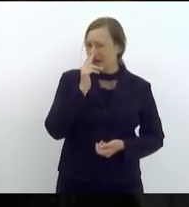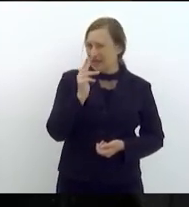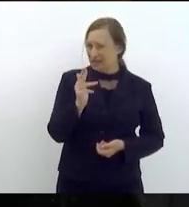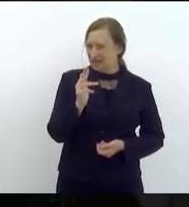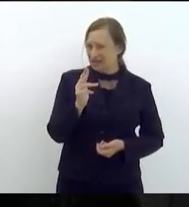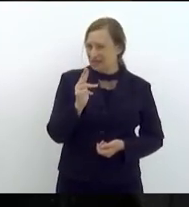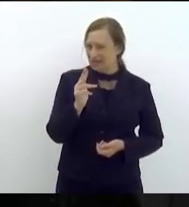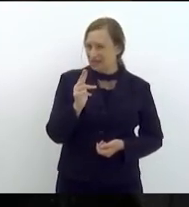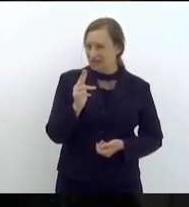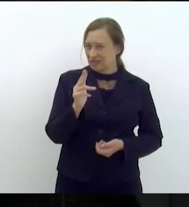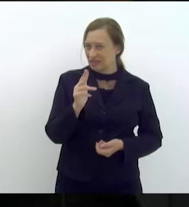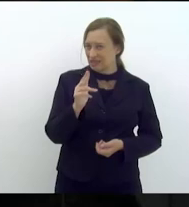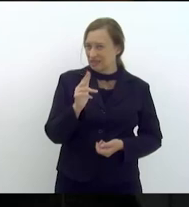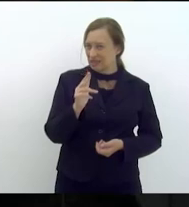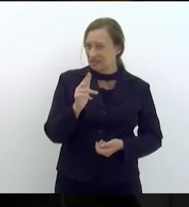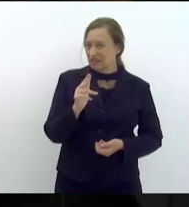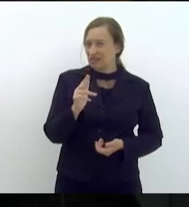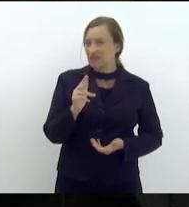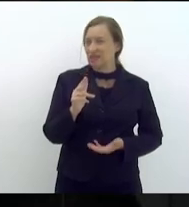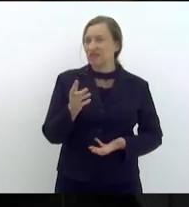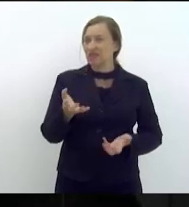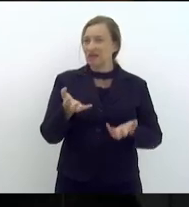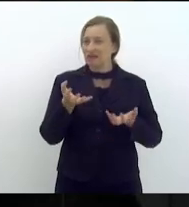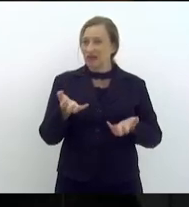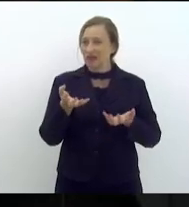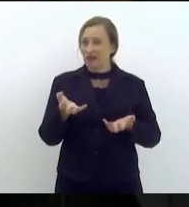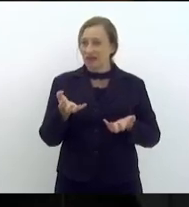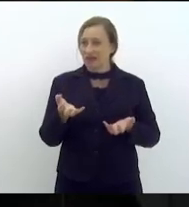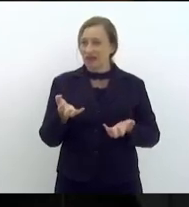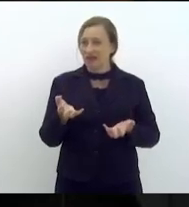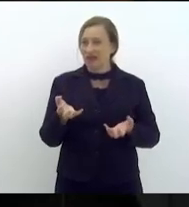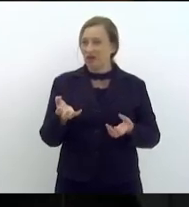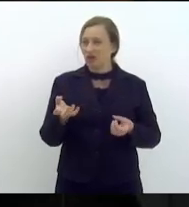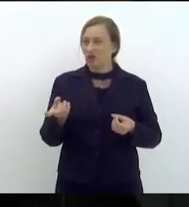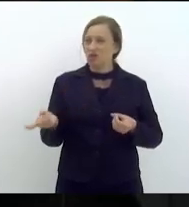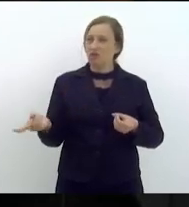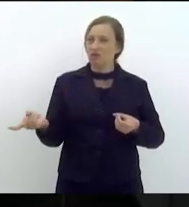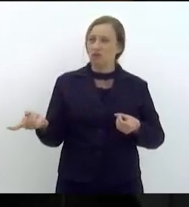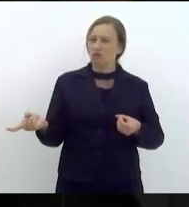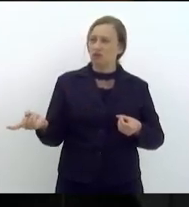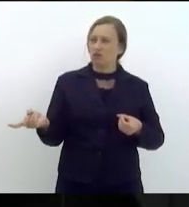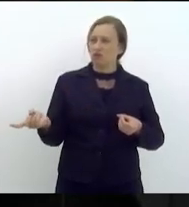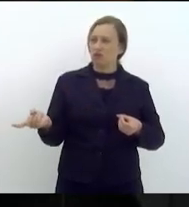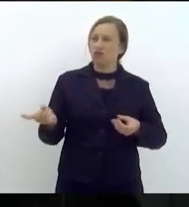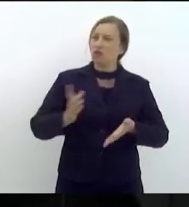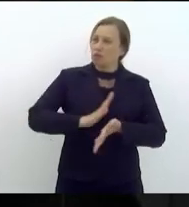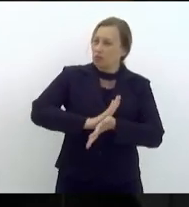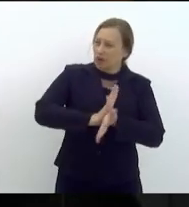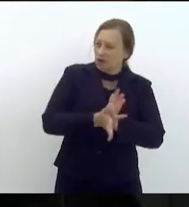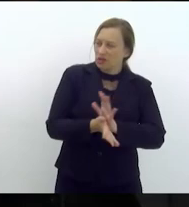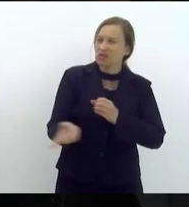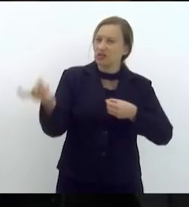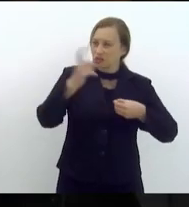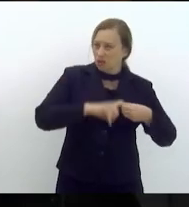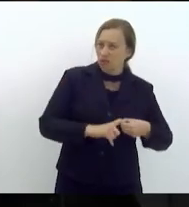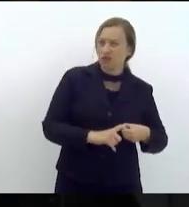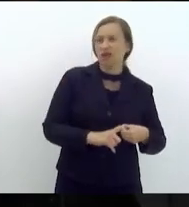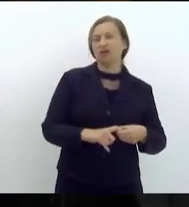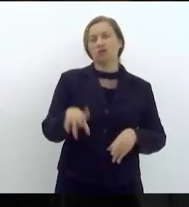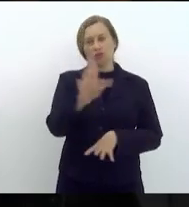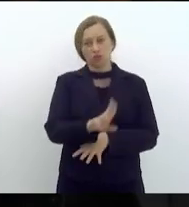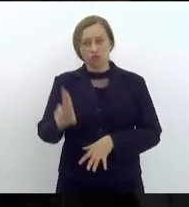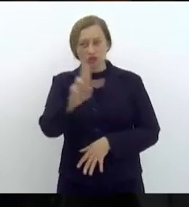querem ressuscitar pelo preconceito exatamente essa questão usando